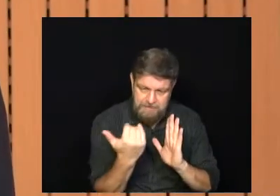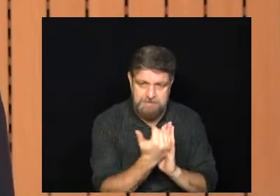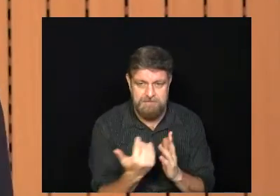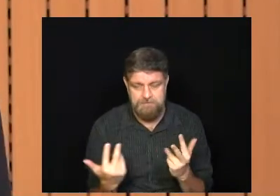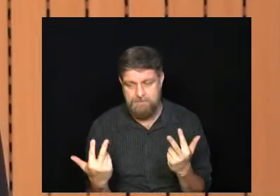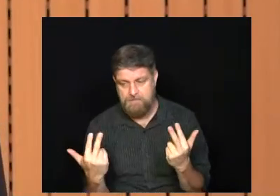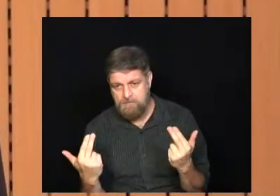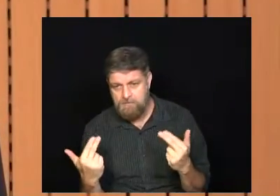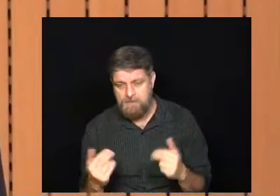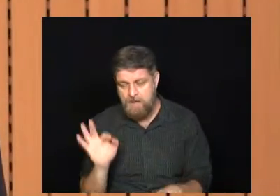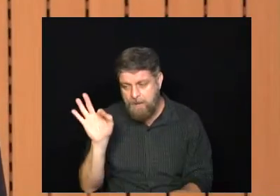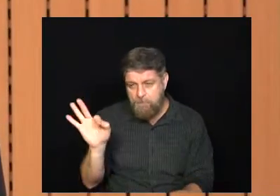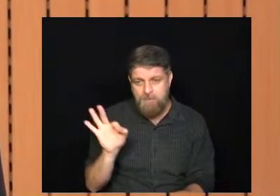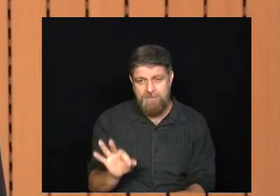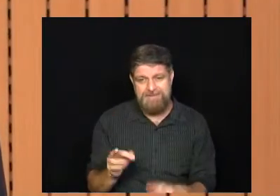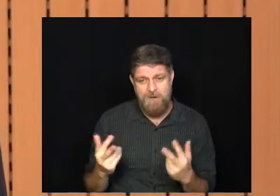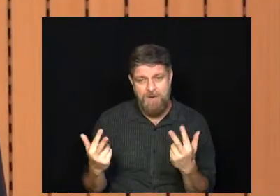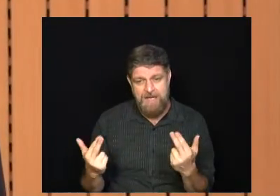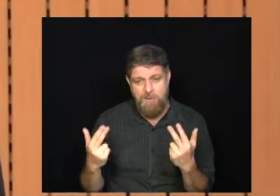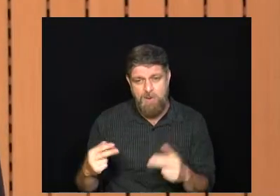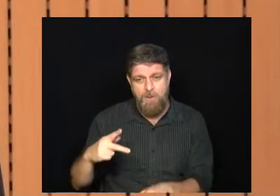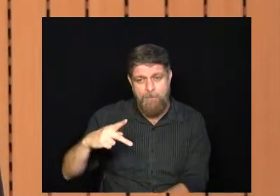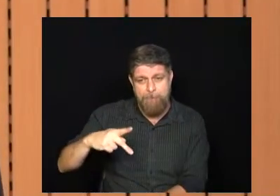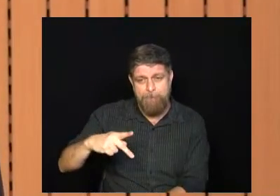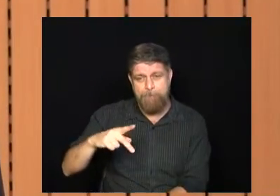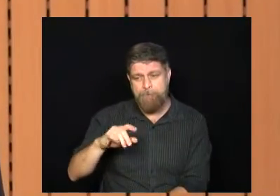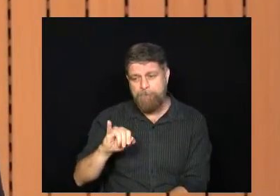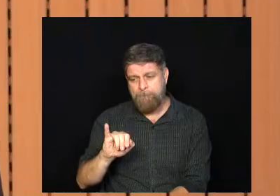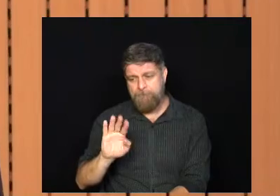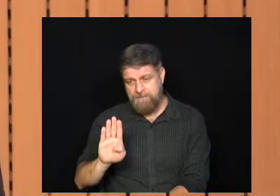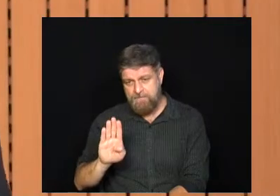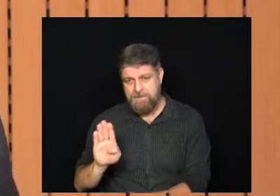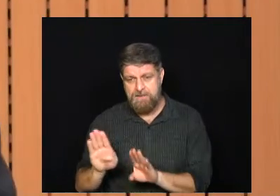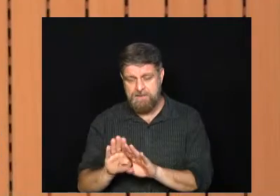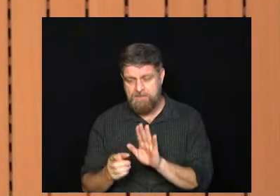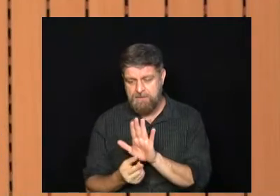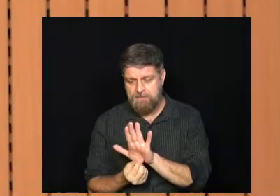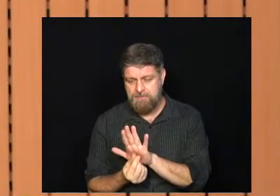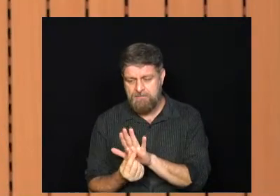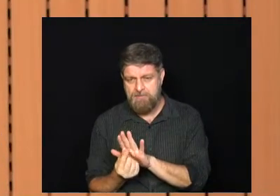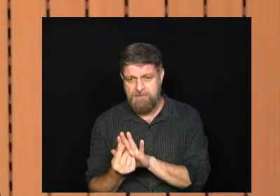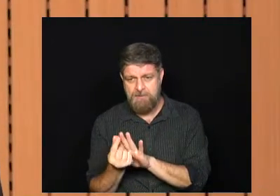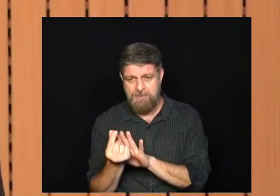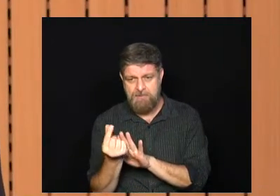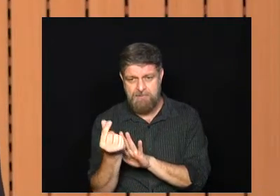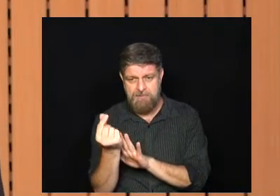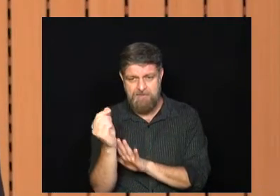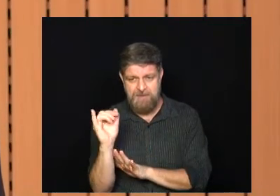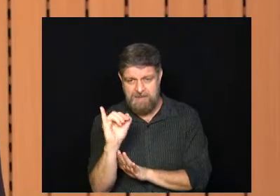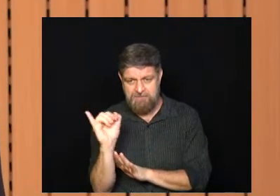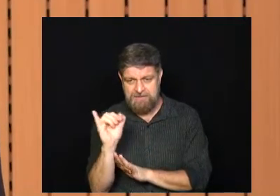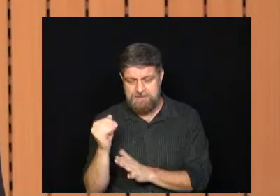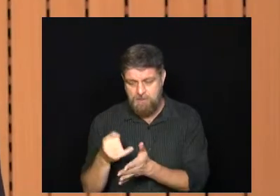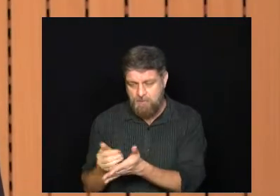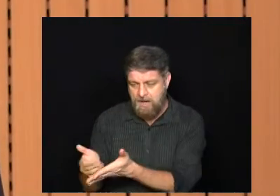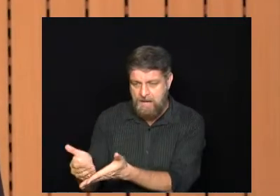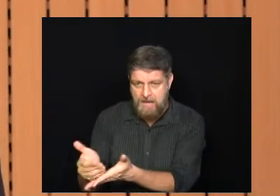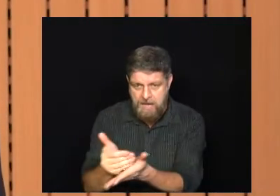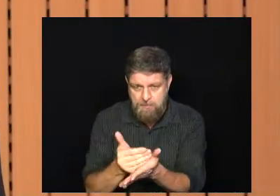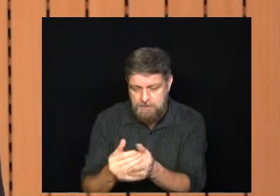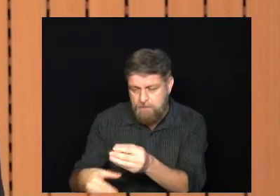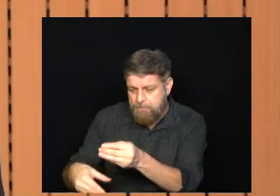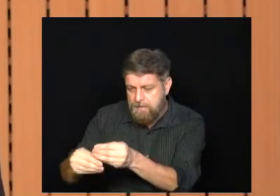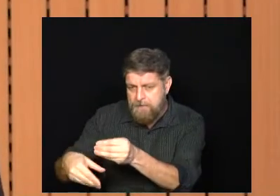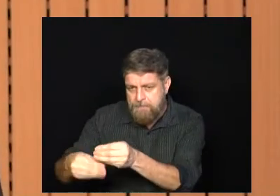ou proporcionalmente ao crescimento do PIB. E a inflação que repõe todos os tributos, toda a